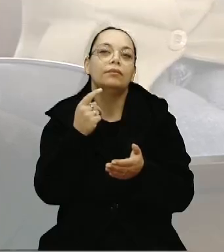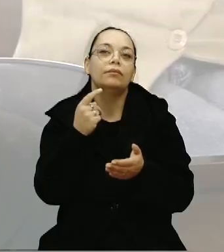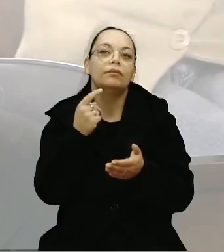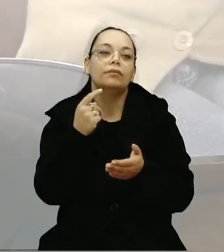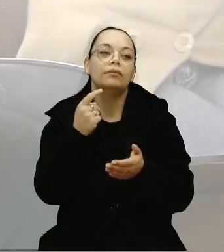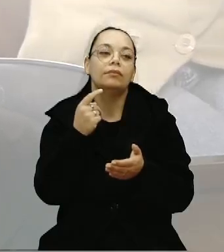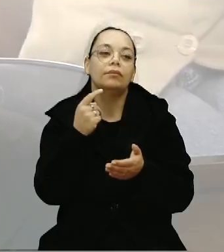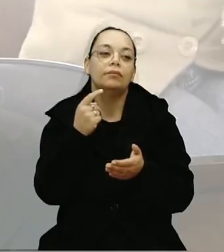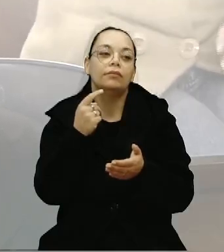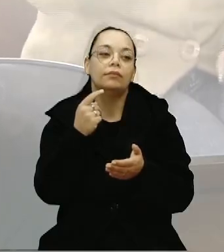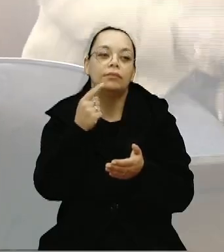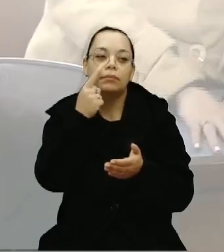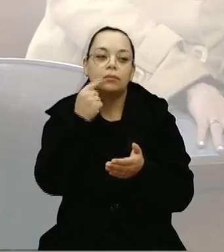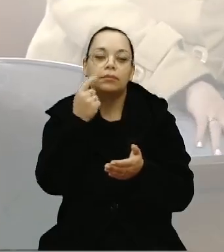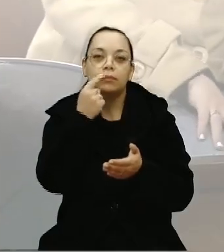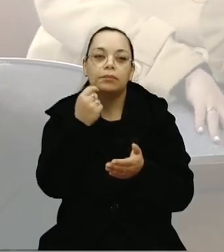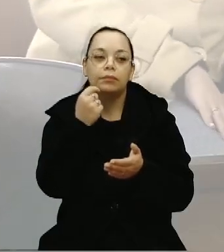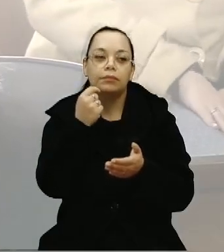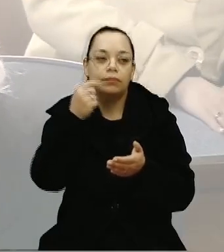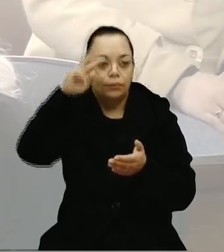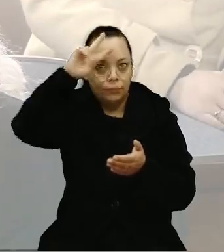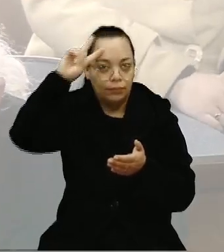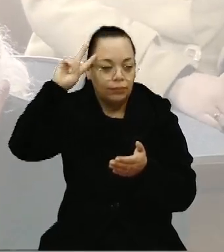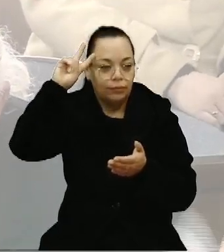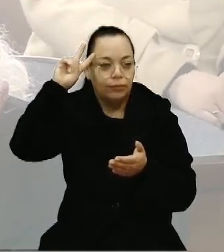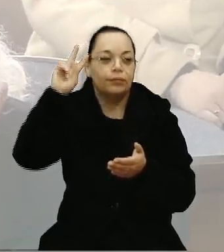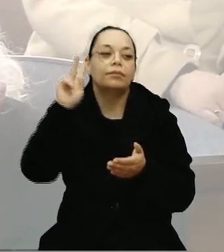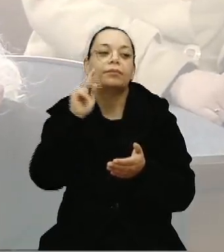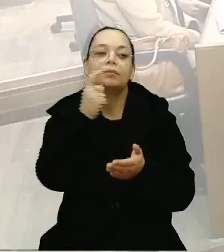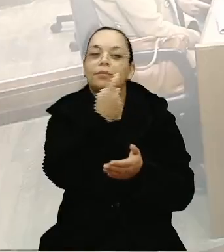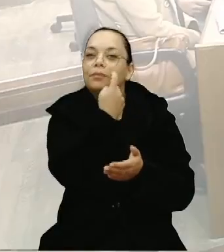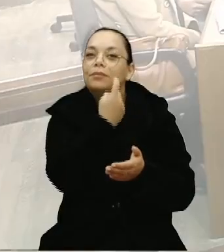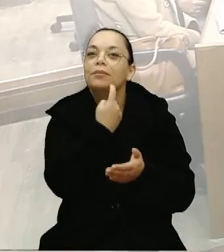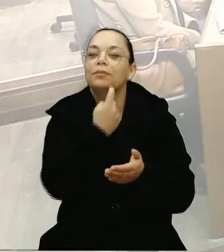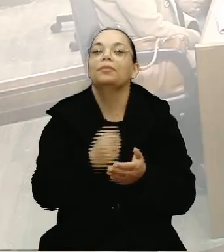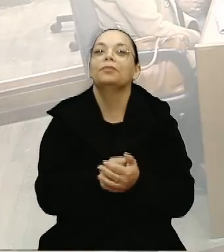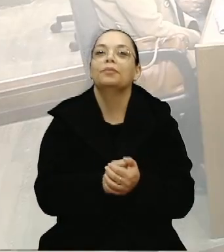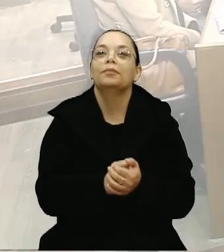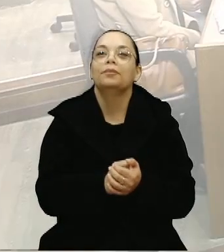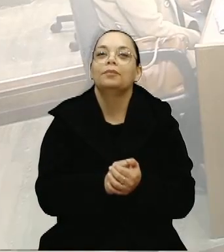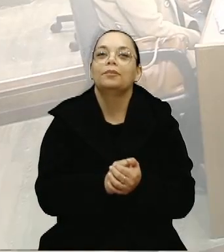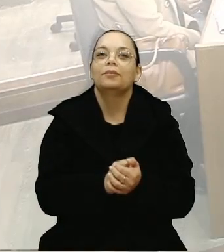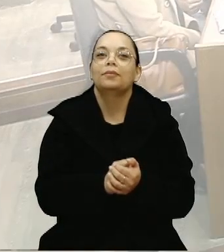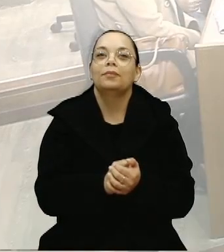Rose Frigeri, Velocino Ex e Wagner Petrini. Era isso, presidente.